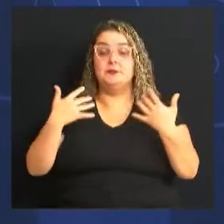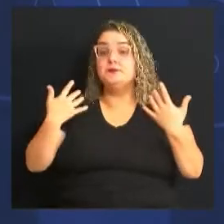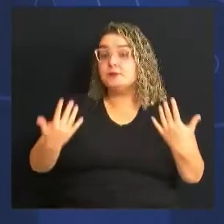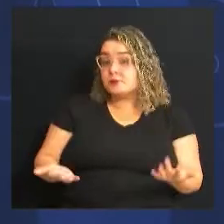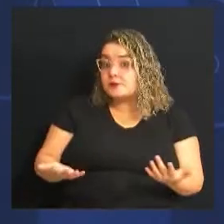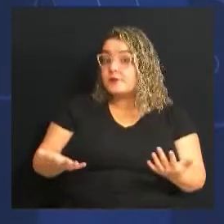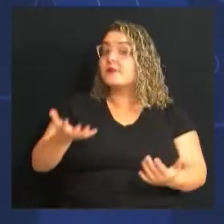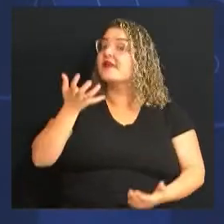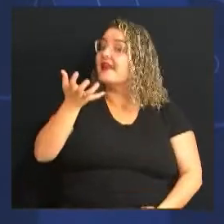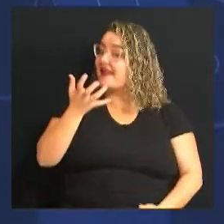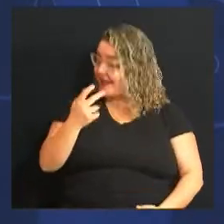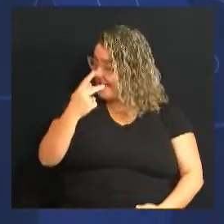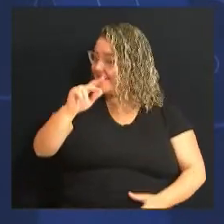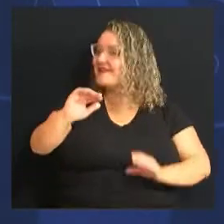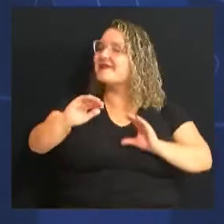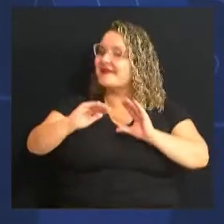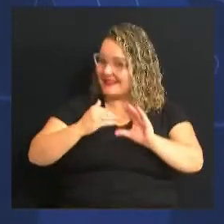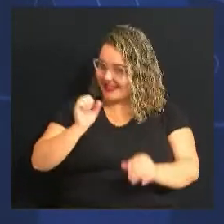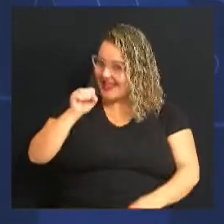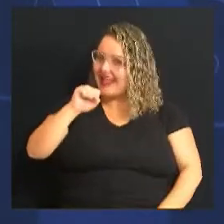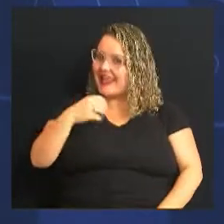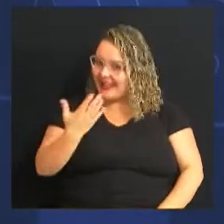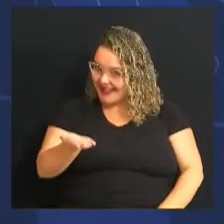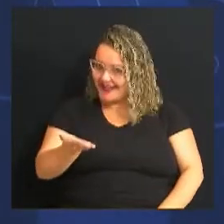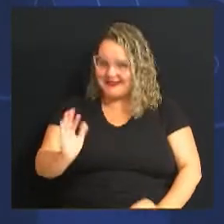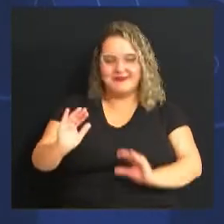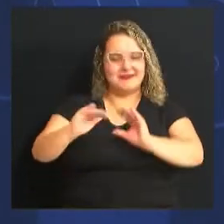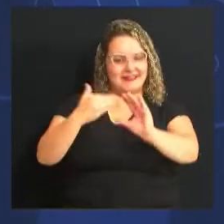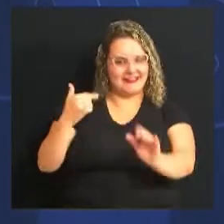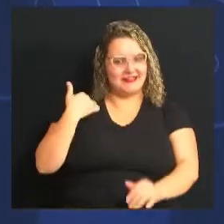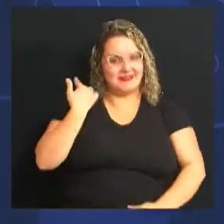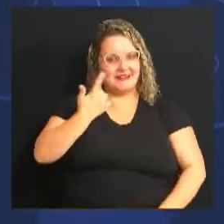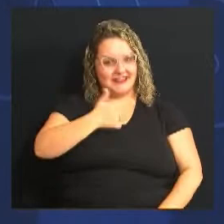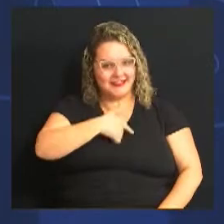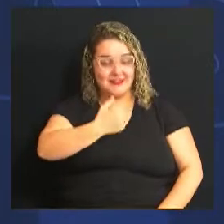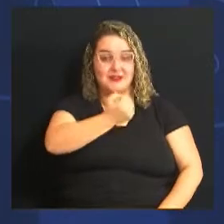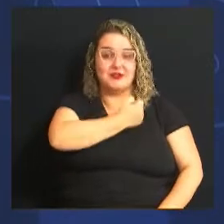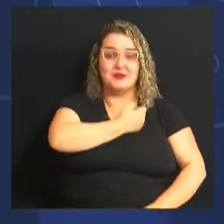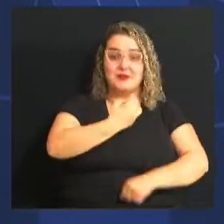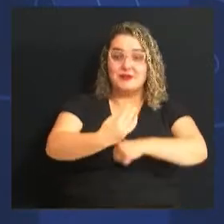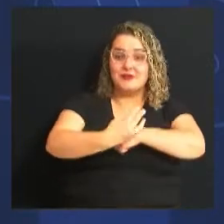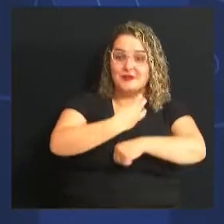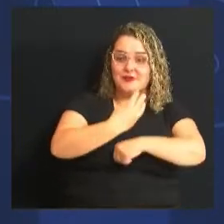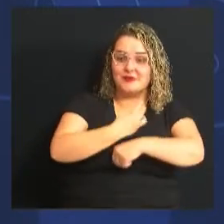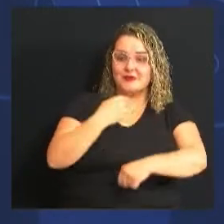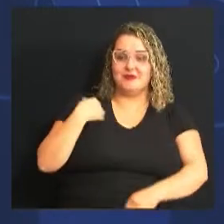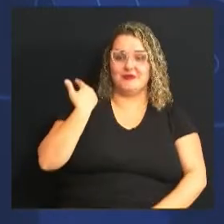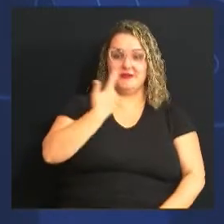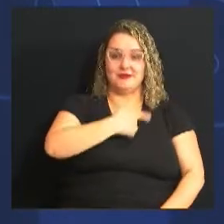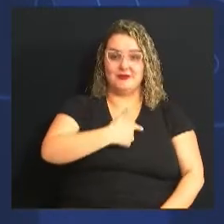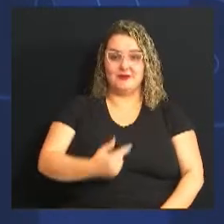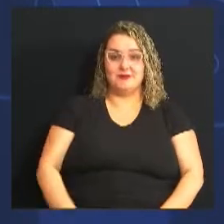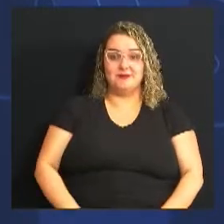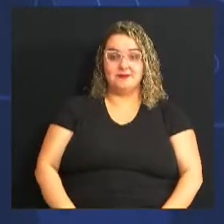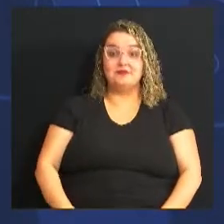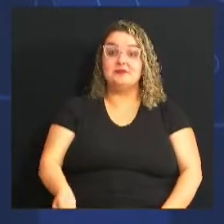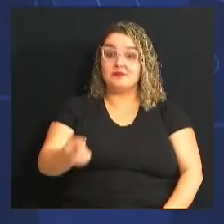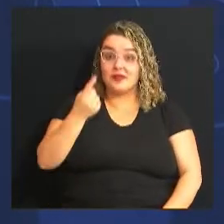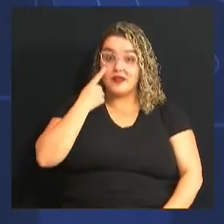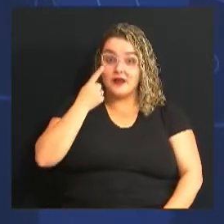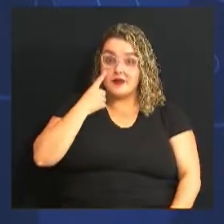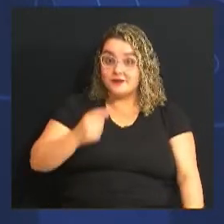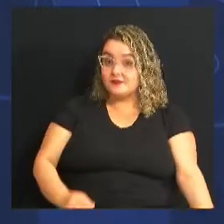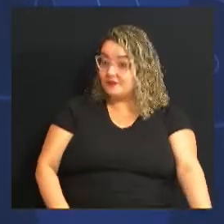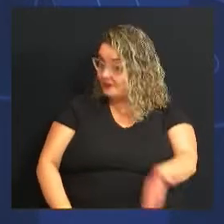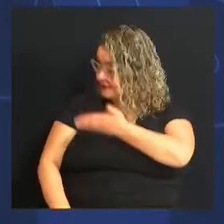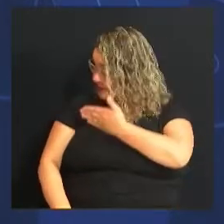Eu quero a sua participação, hein? Envie a sua mensagem para o número do nosso WhatsApp. 19 é o nosso